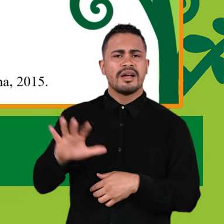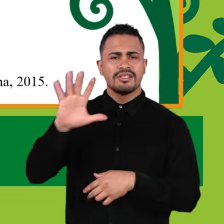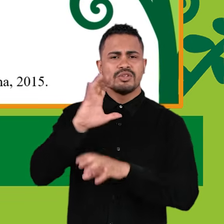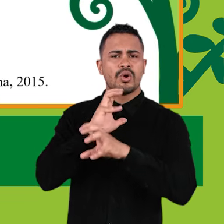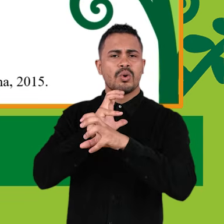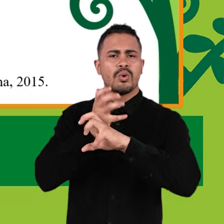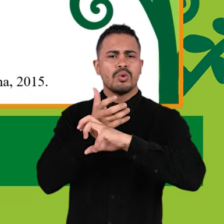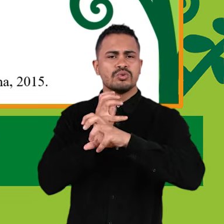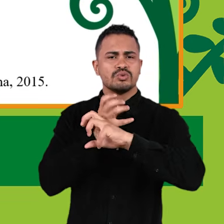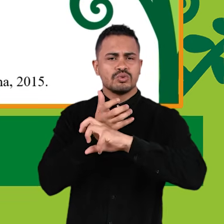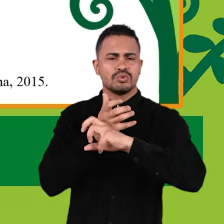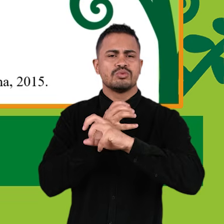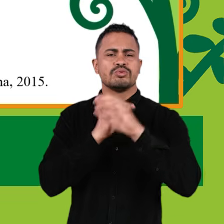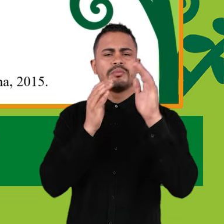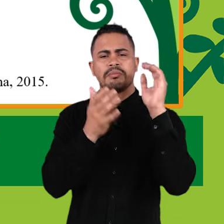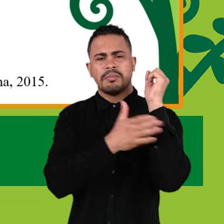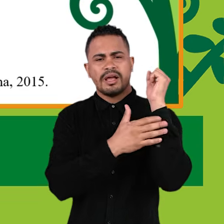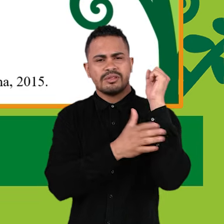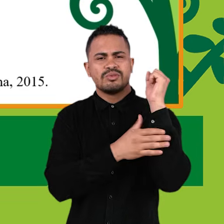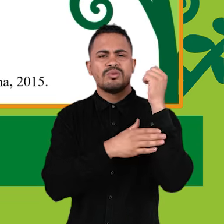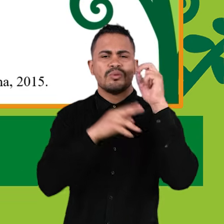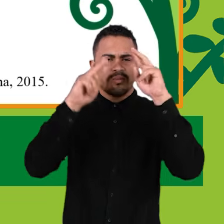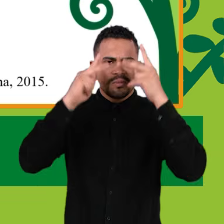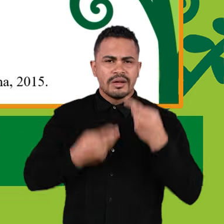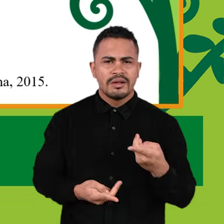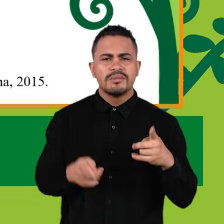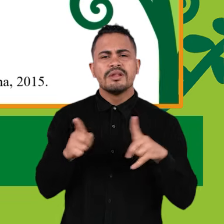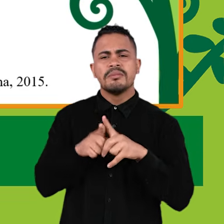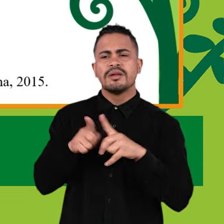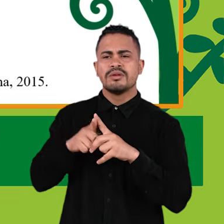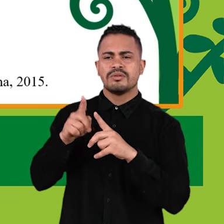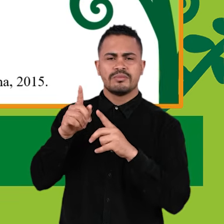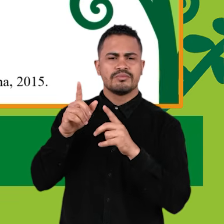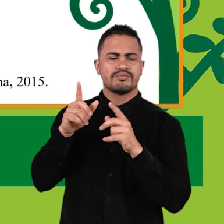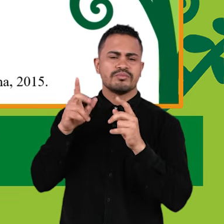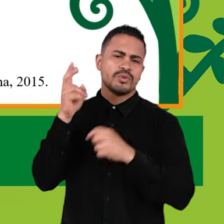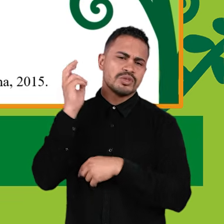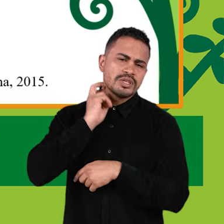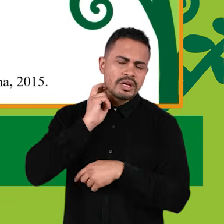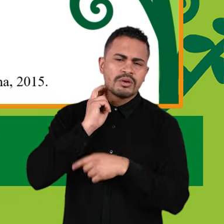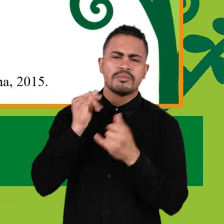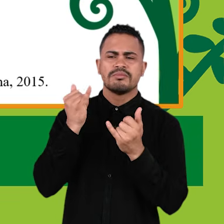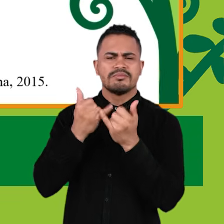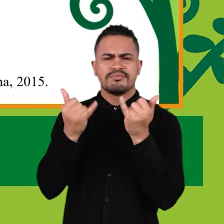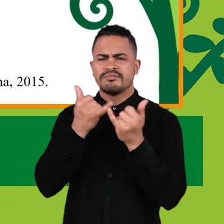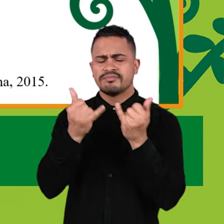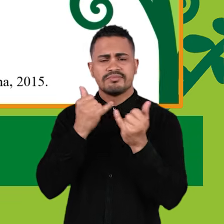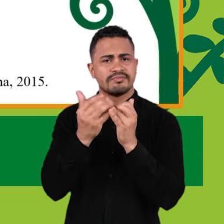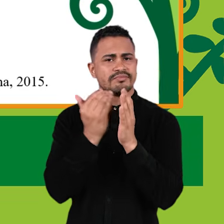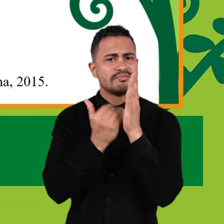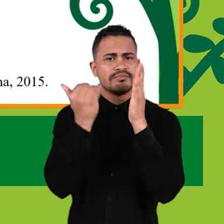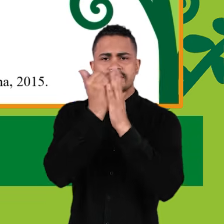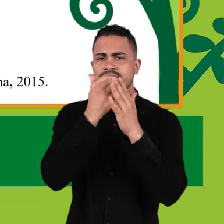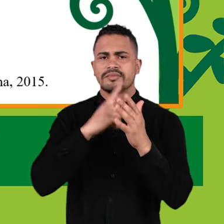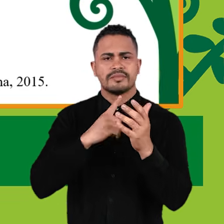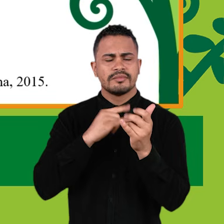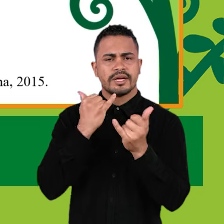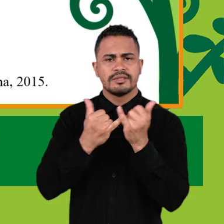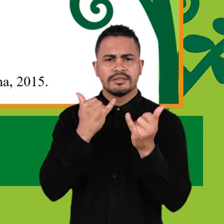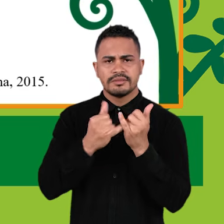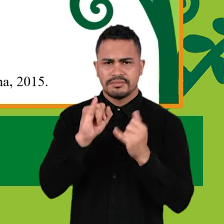óssea, né, do braço de um humano e da asa de um morcego. A gente consegue ver aqui uma semelhança gigantesca,